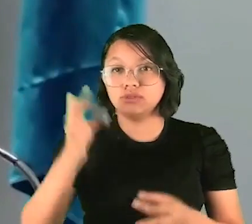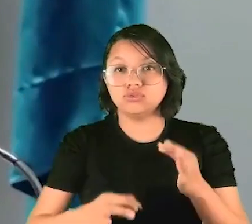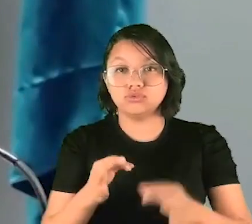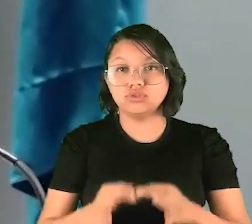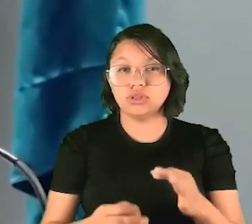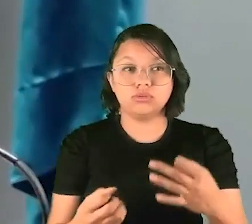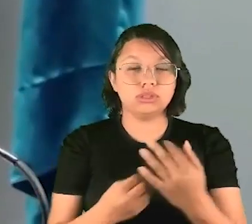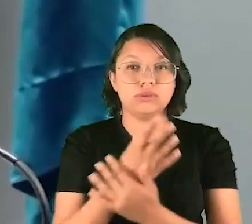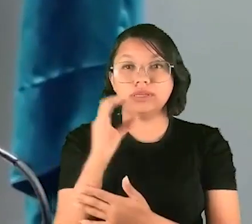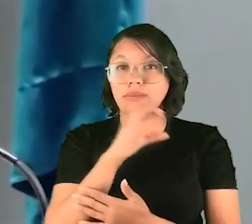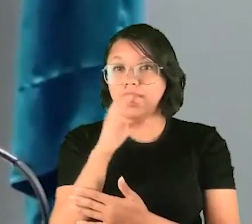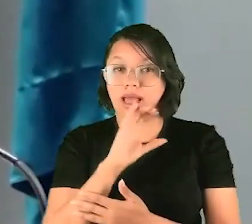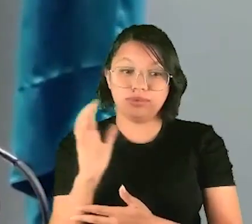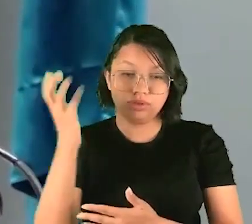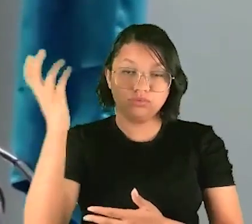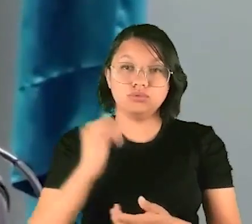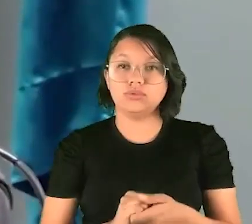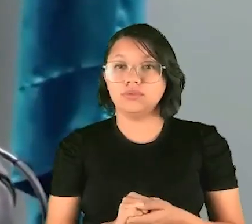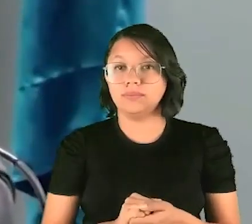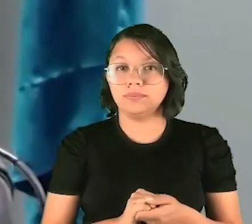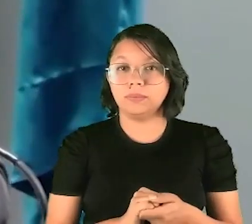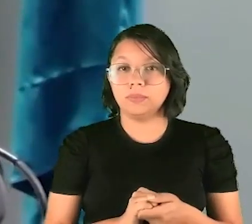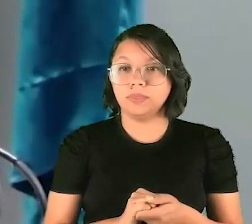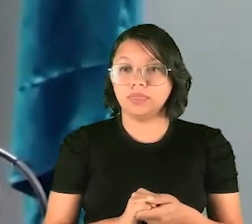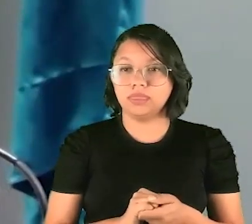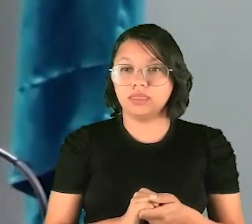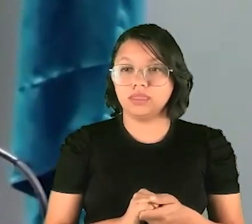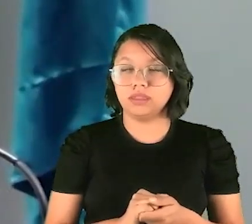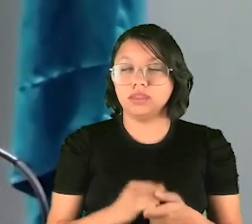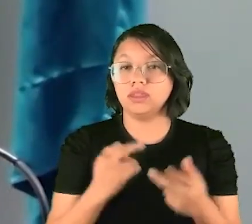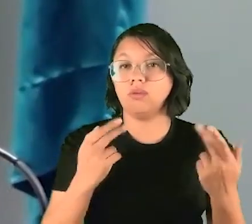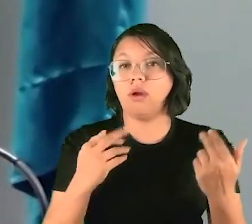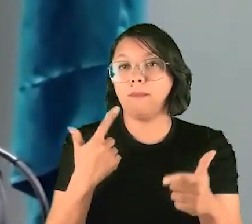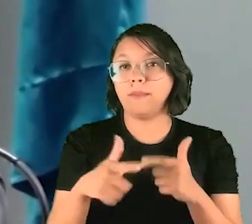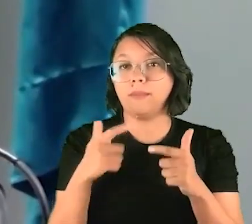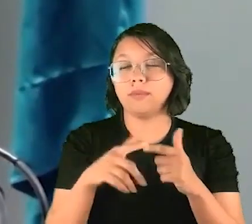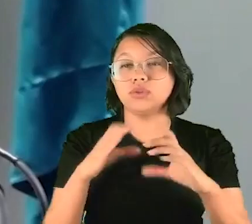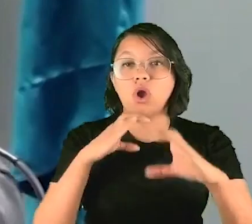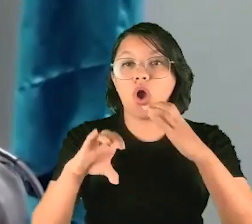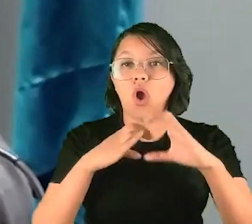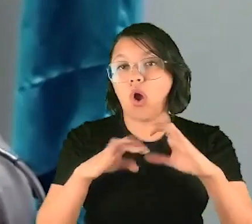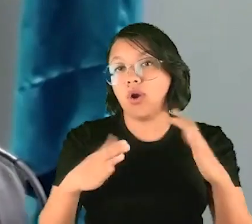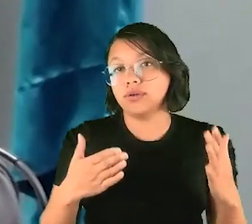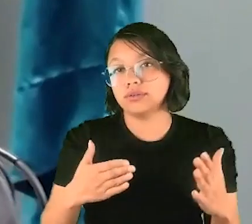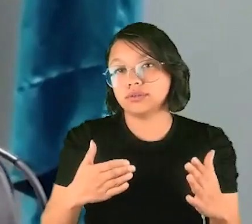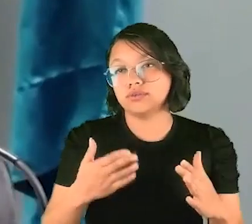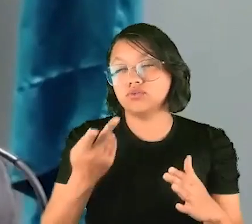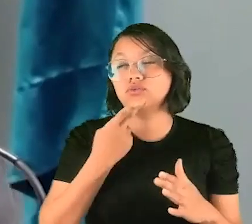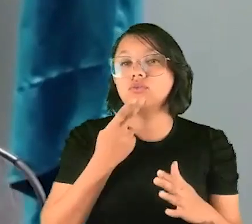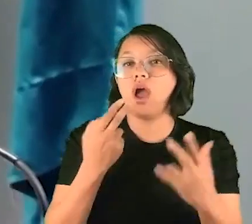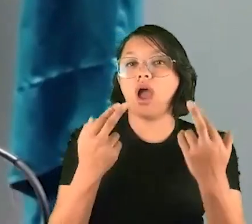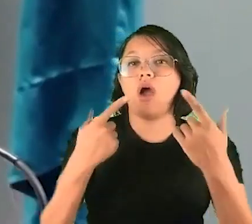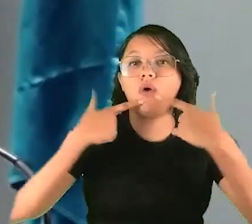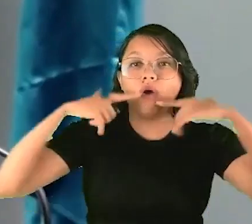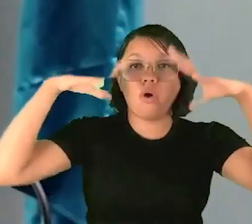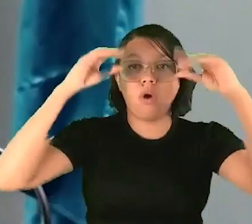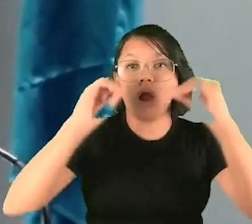que, muitas vezes, uma decisão judicial não gera uma rápida solução, às vezes por problemas de